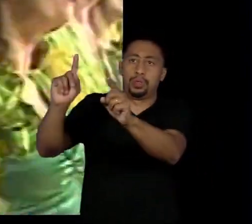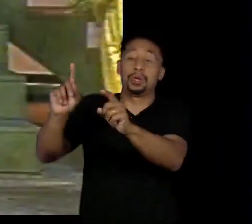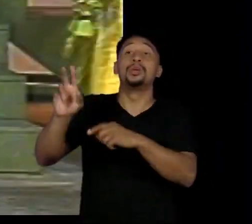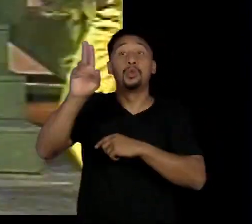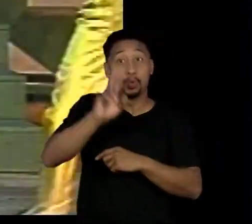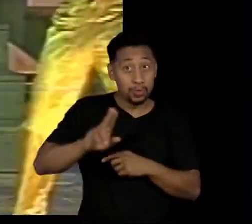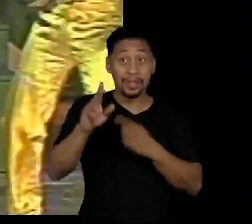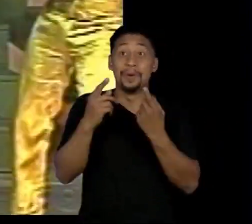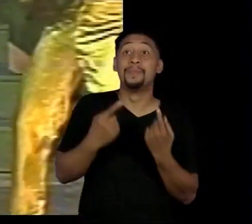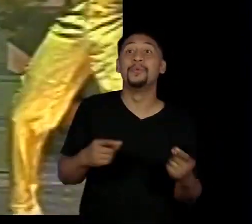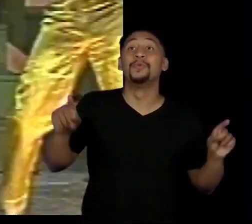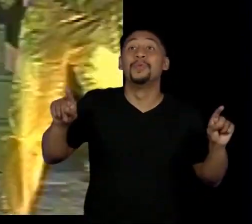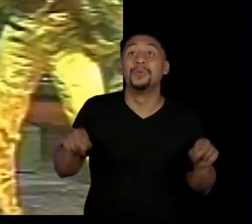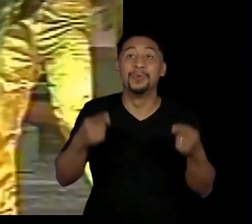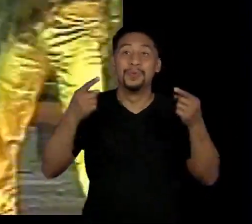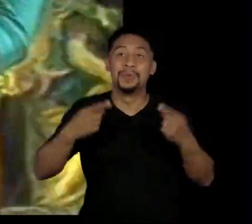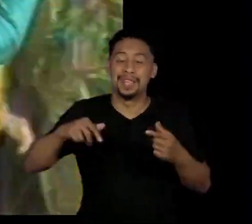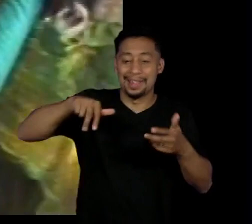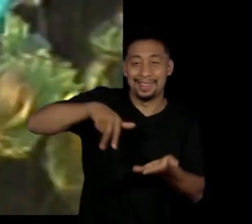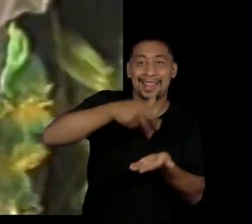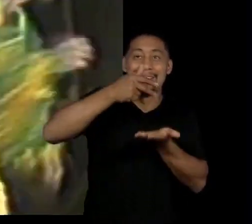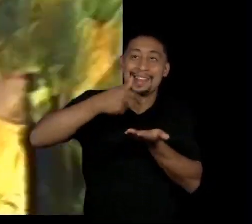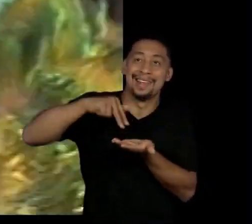importante componente da sua narrativa.